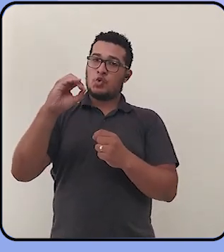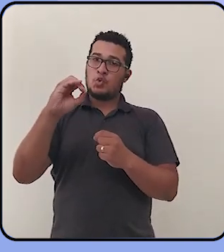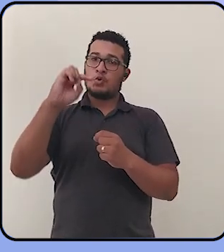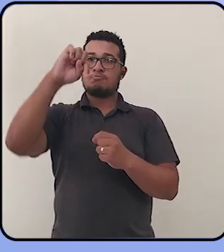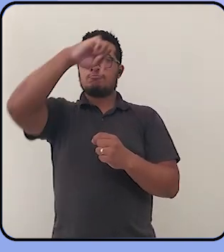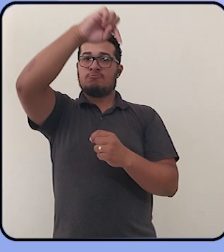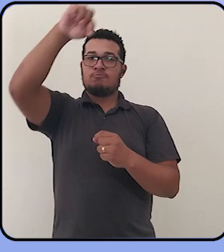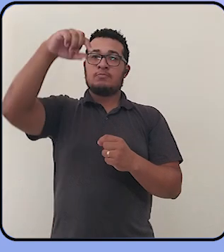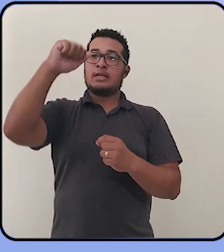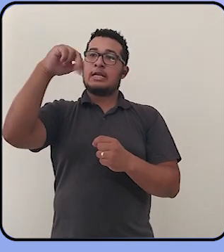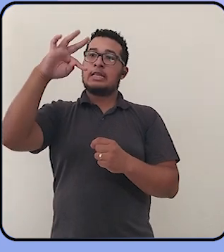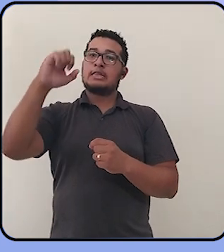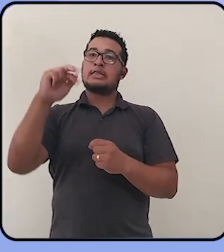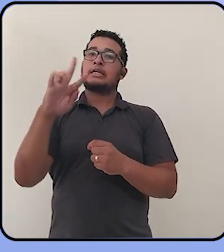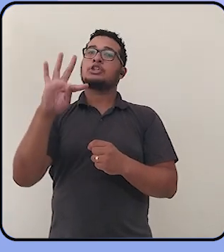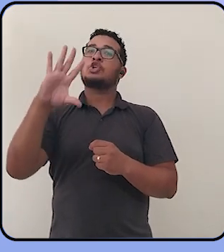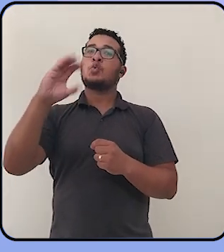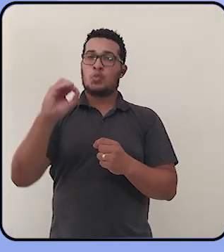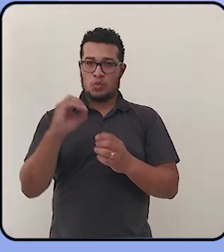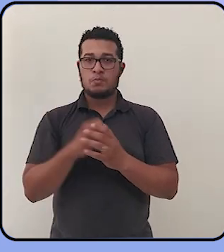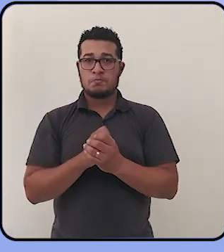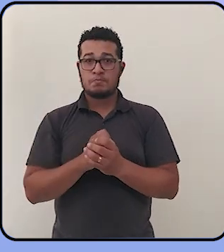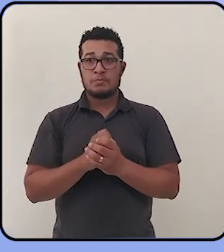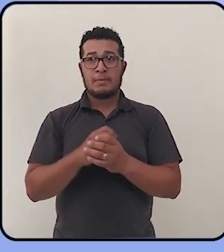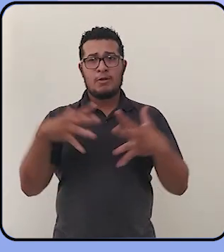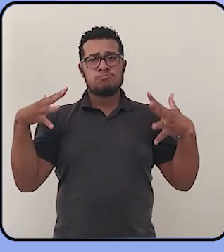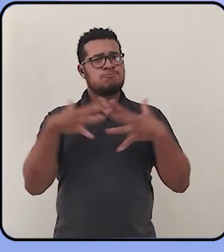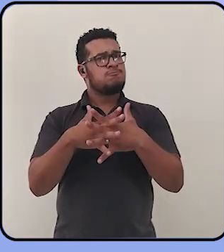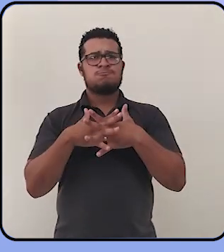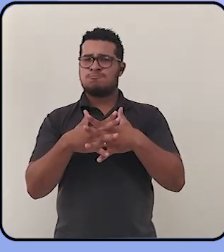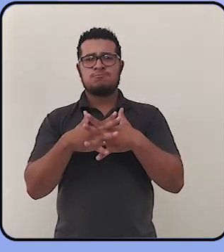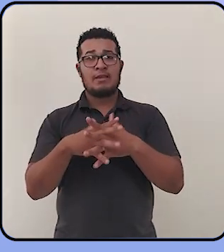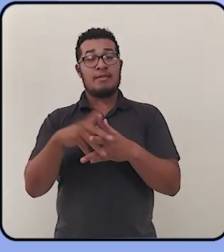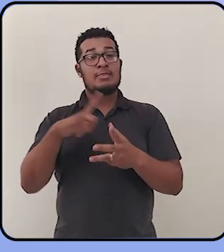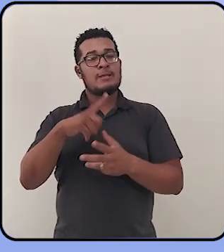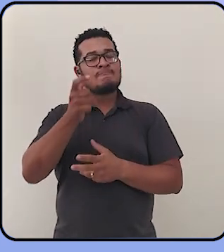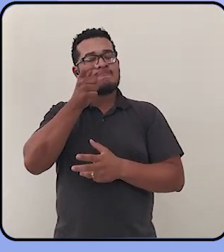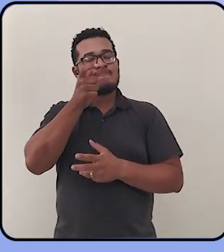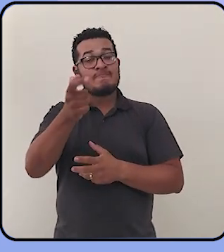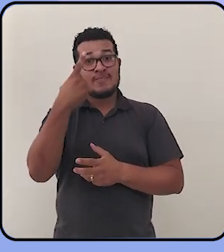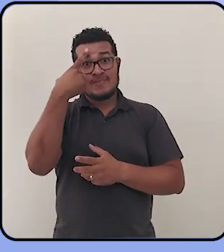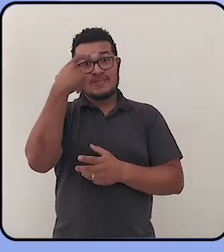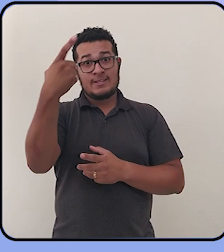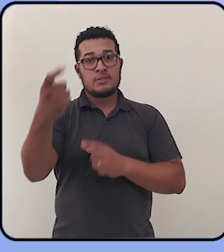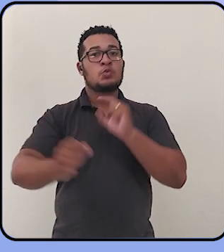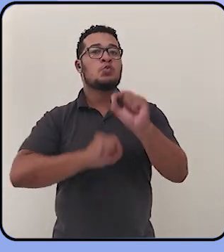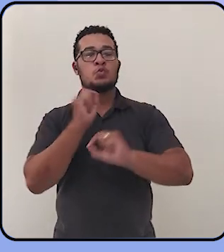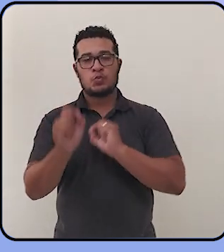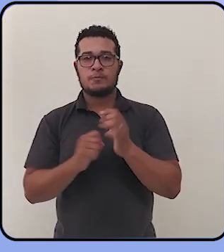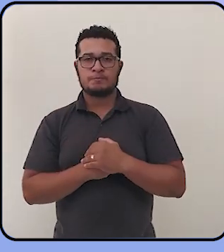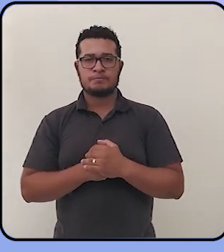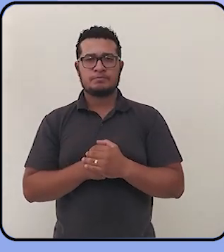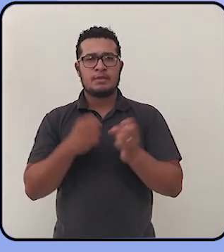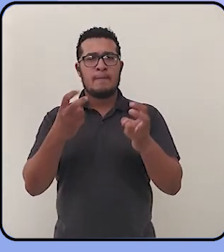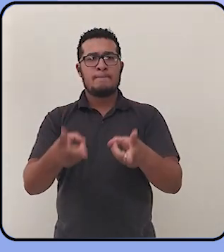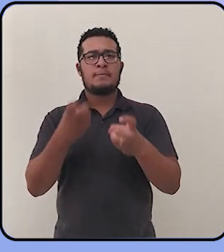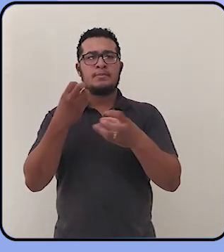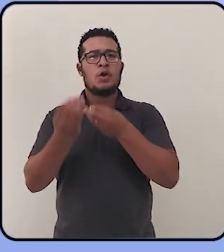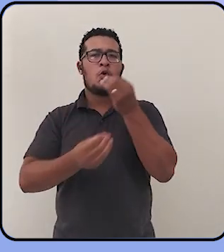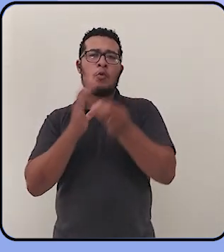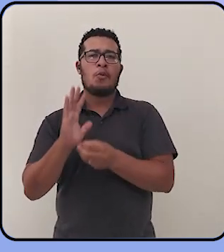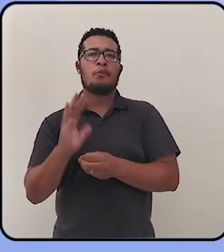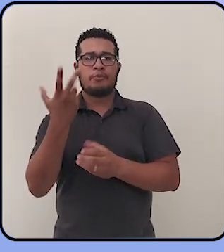não confundir, tem um macete bem interessante. Se vocês observarem, como que